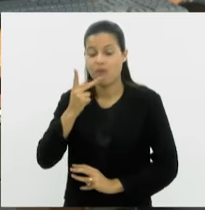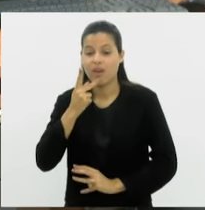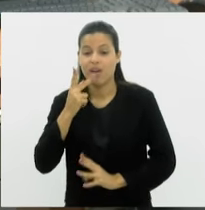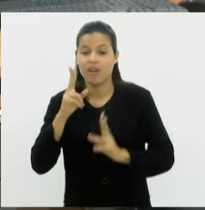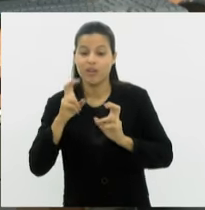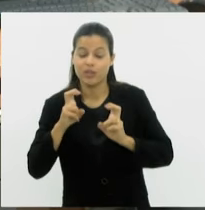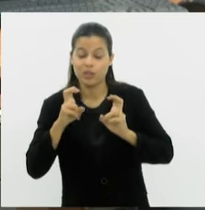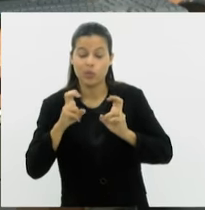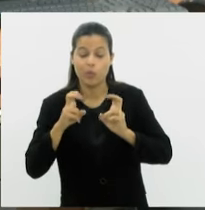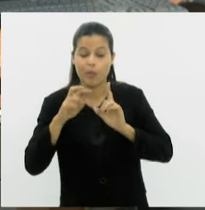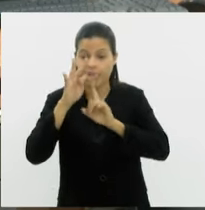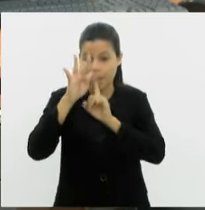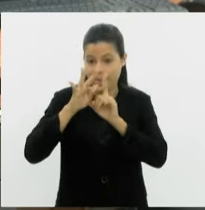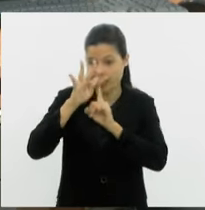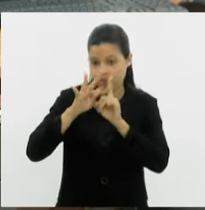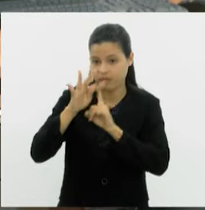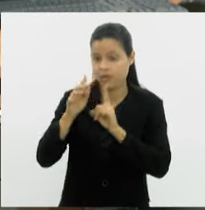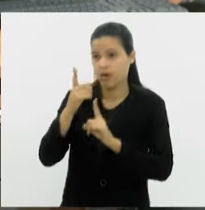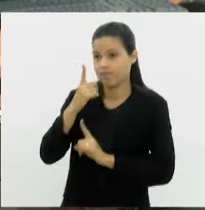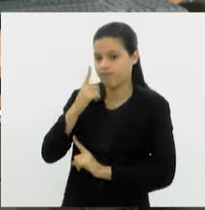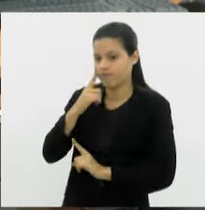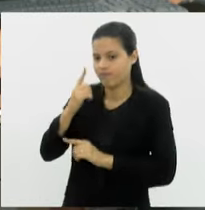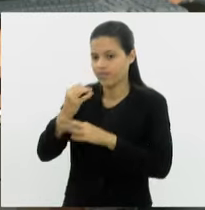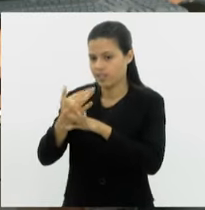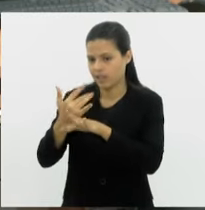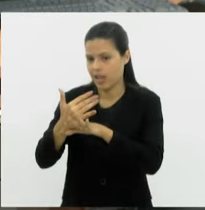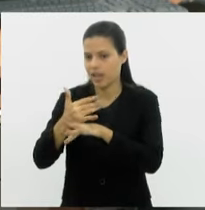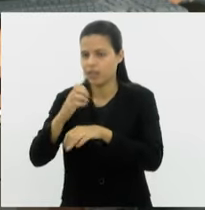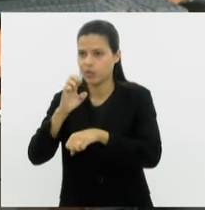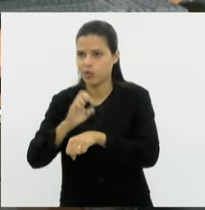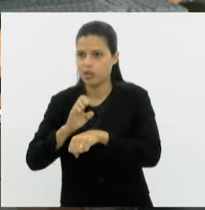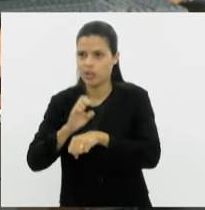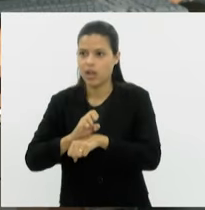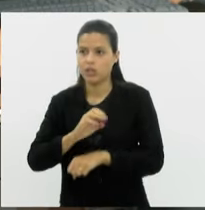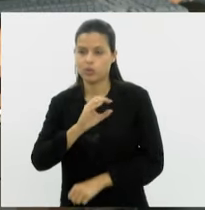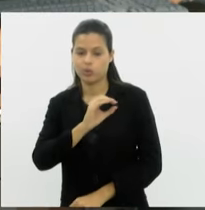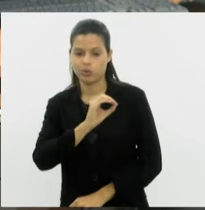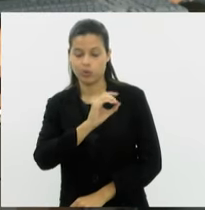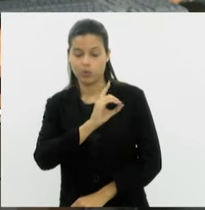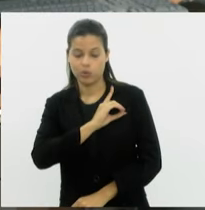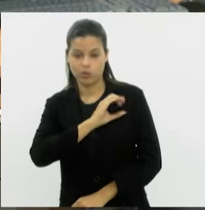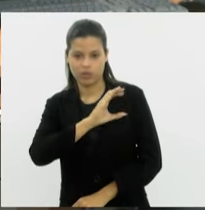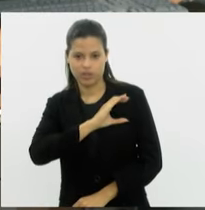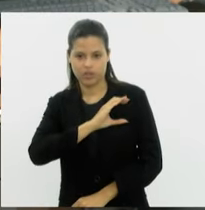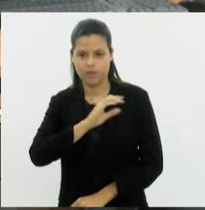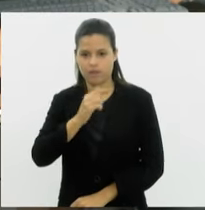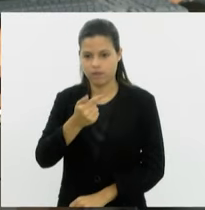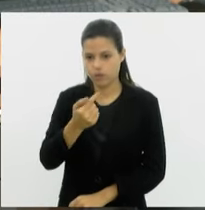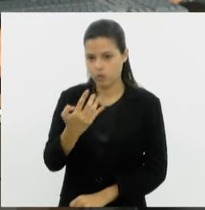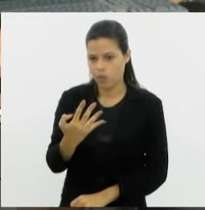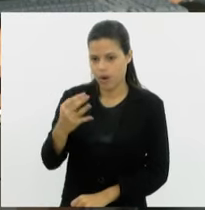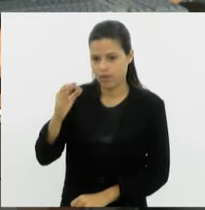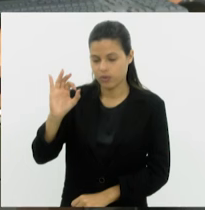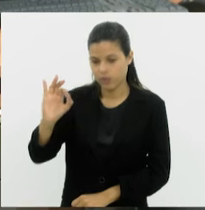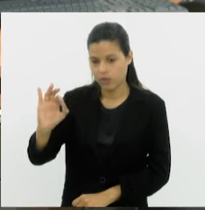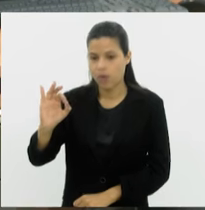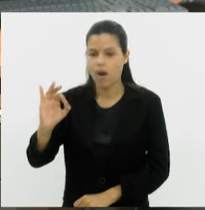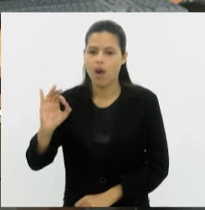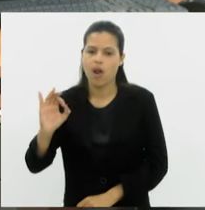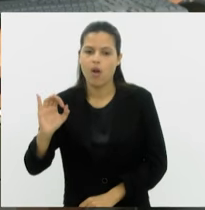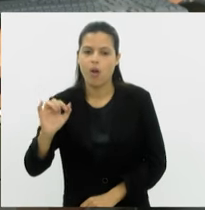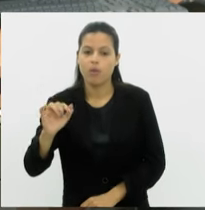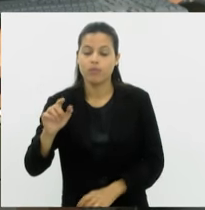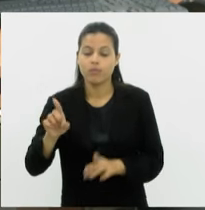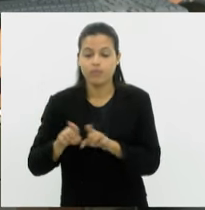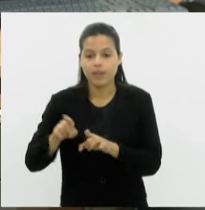olhada no tempo em algumas cidades do estado. Aqui, Duque de Caxias, 24 graus nesse momento, tempo nublado,